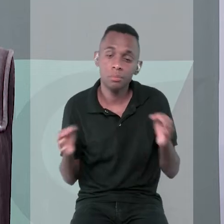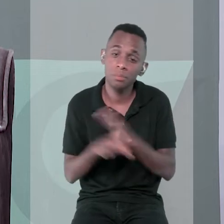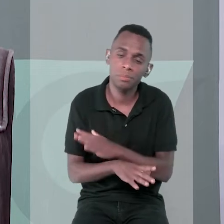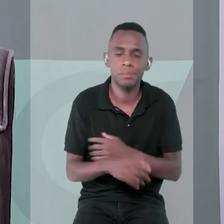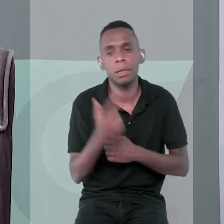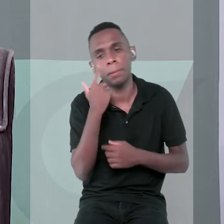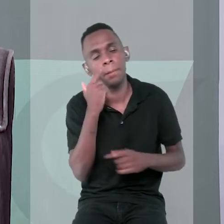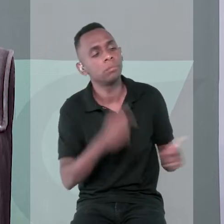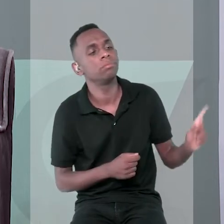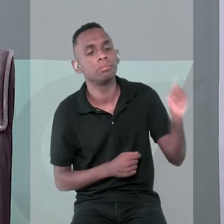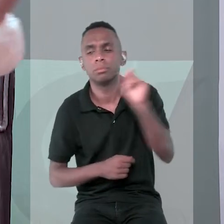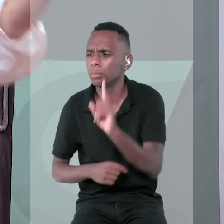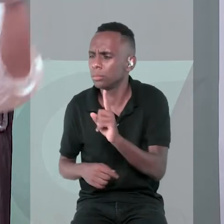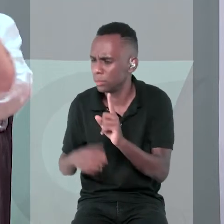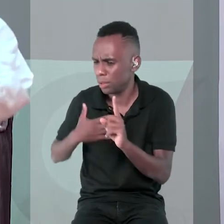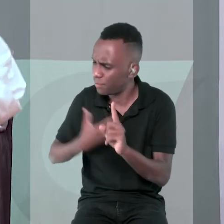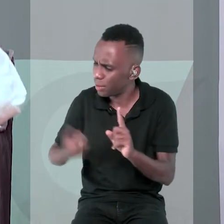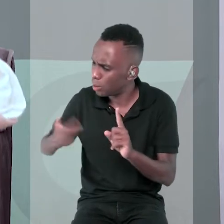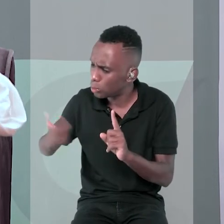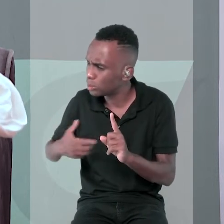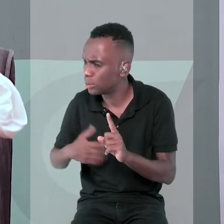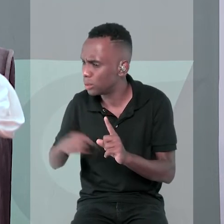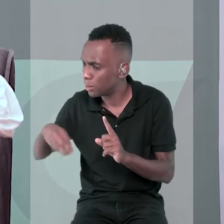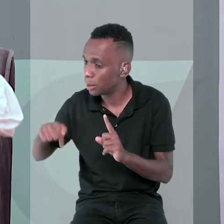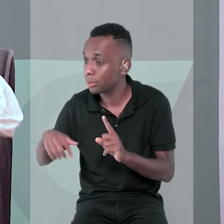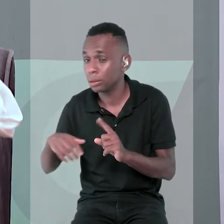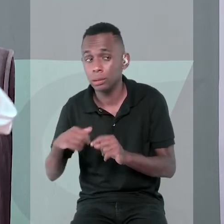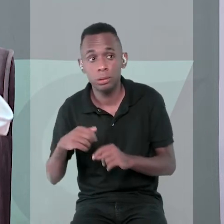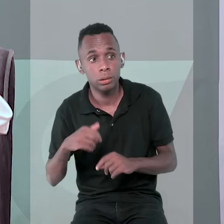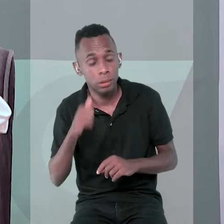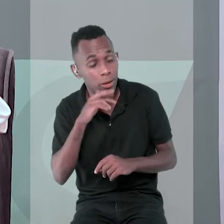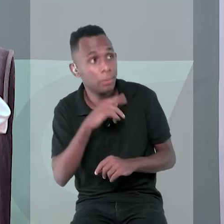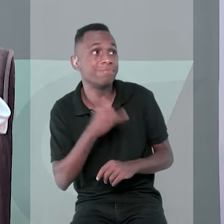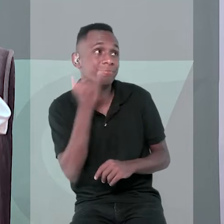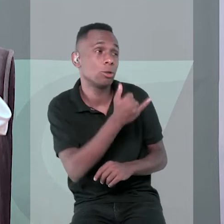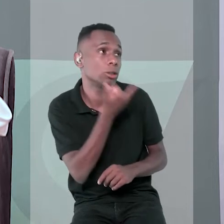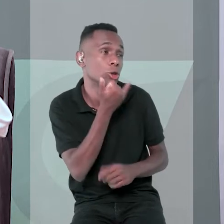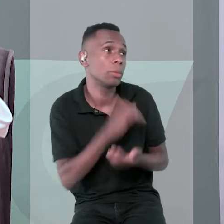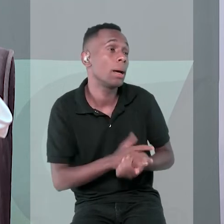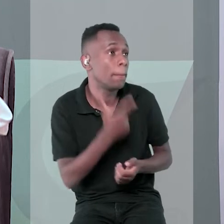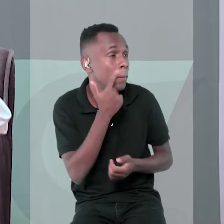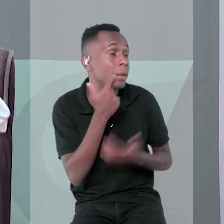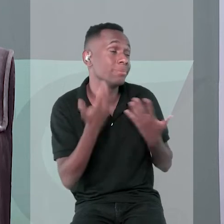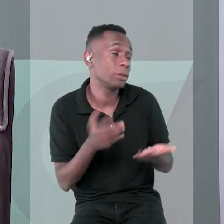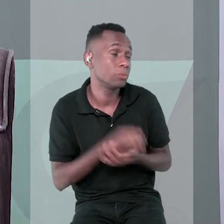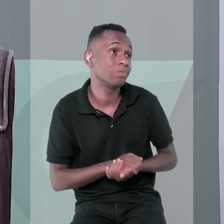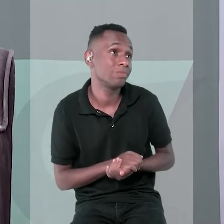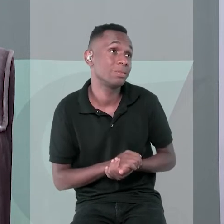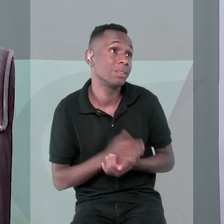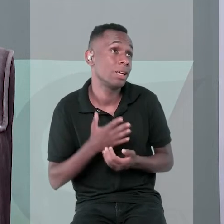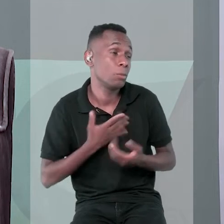Aí o pai volta, né? Cadê Maria Quitéria? A irmã, vendo o desespero do pai, resolve contar. Ô, pai, eu